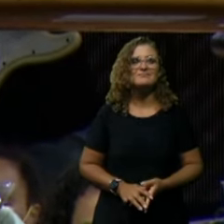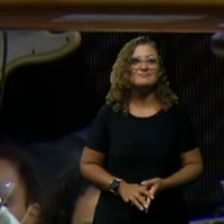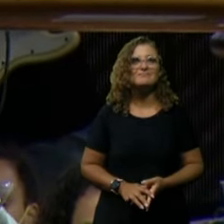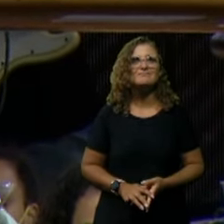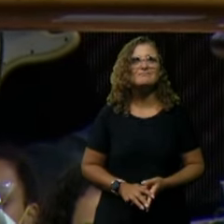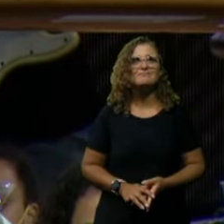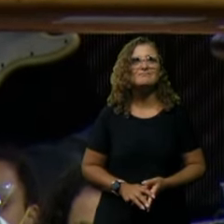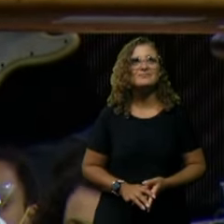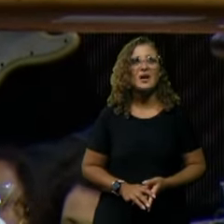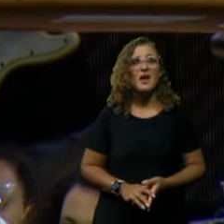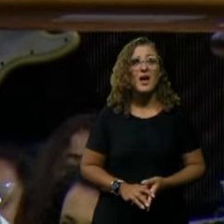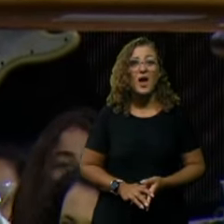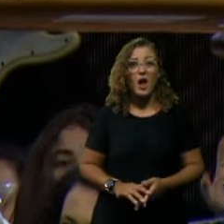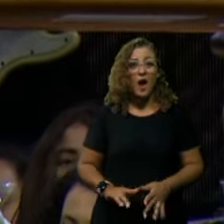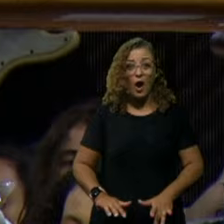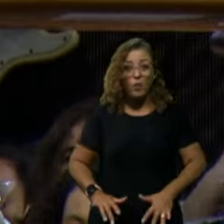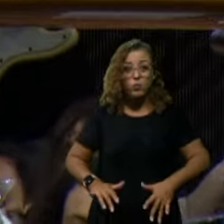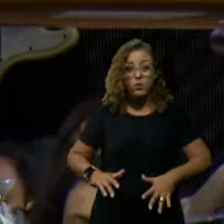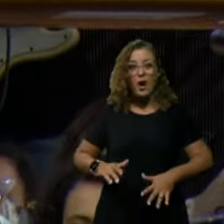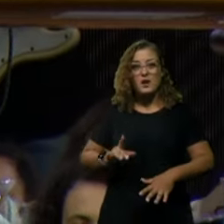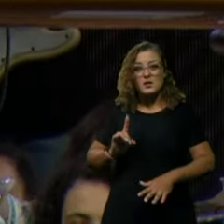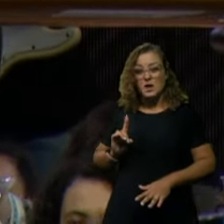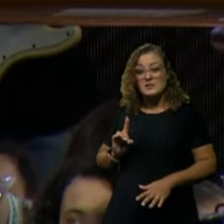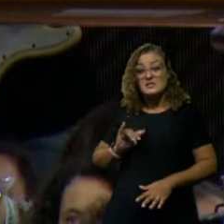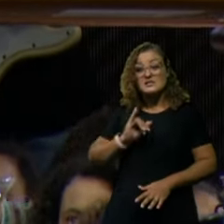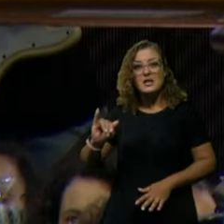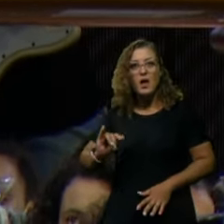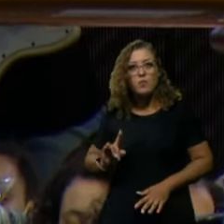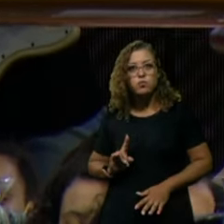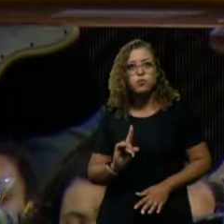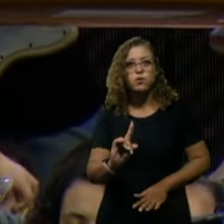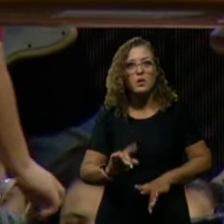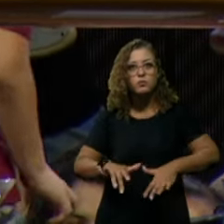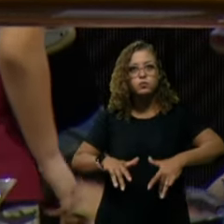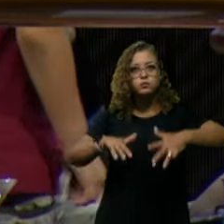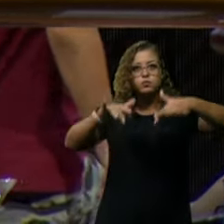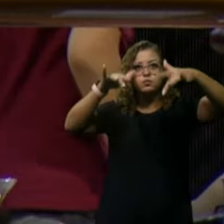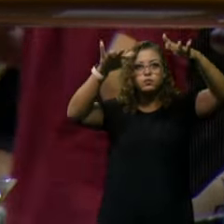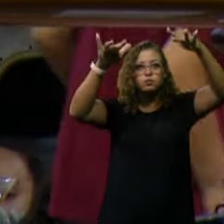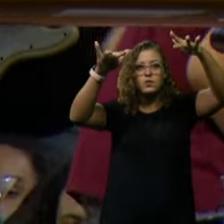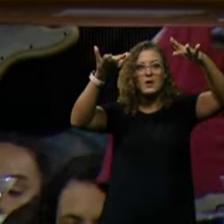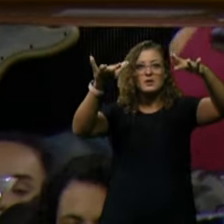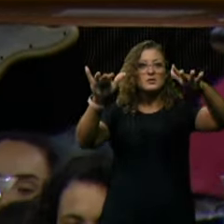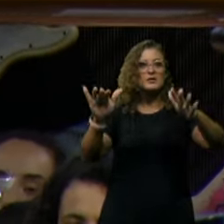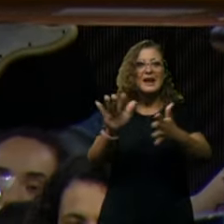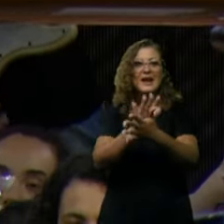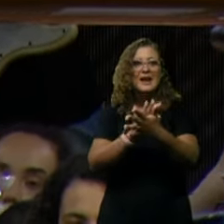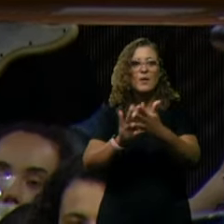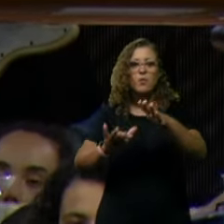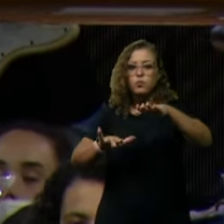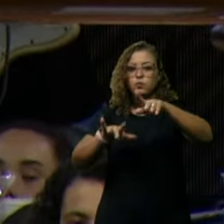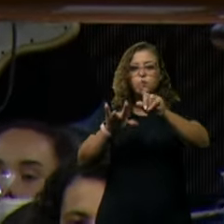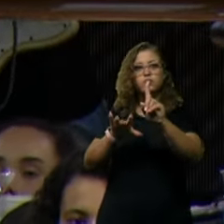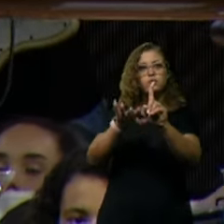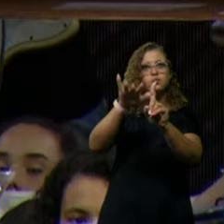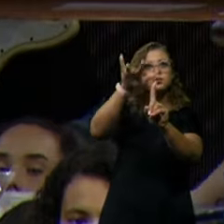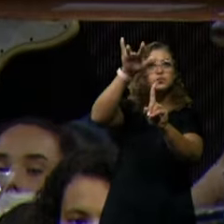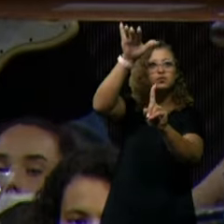gente elas não te afogarão quanto aos Rios